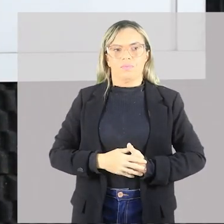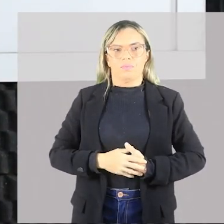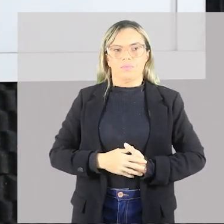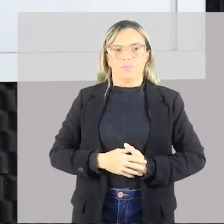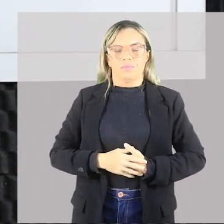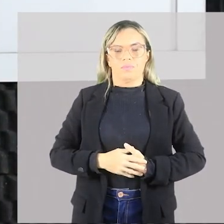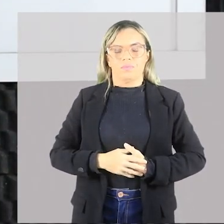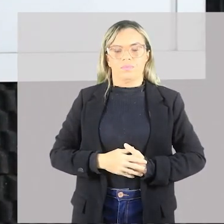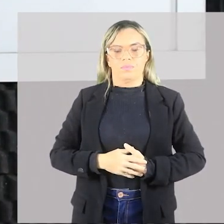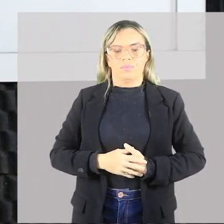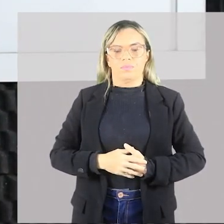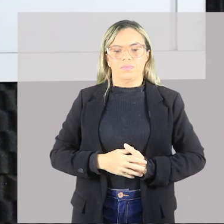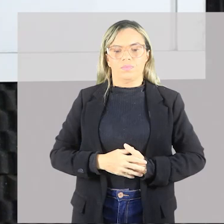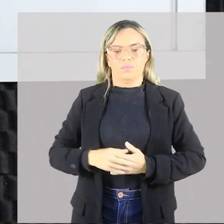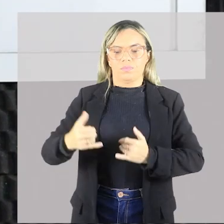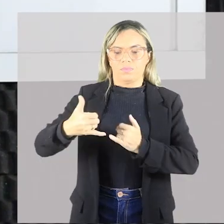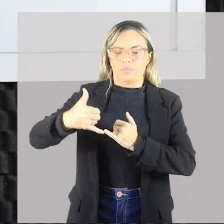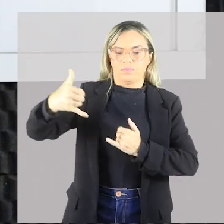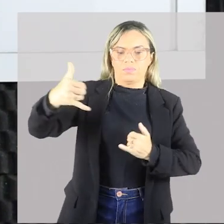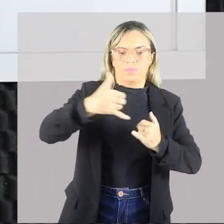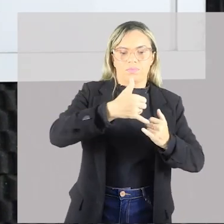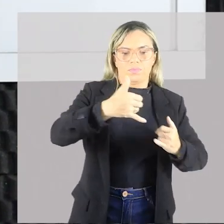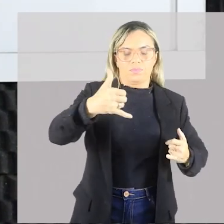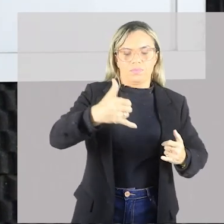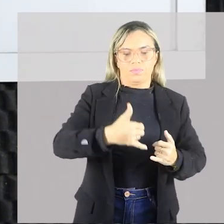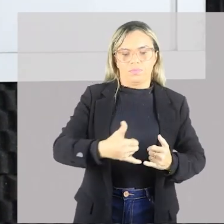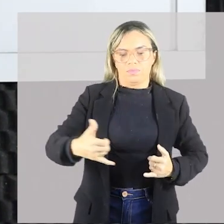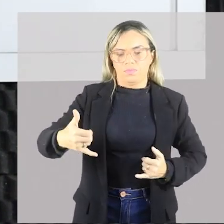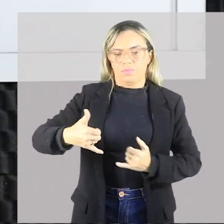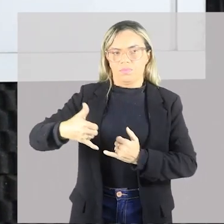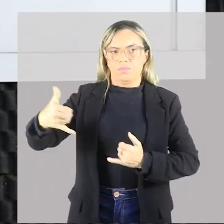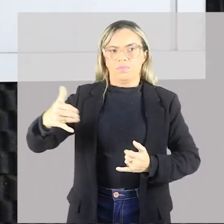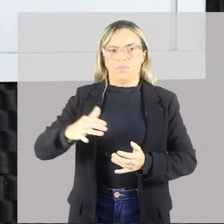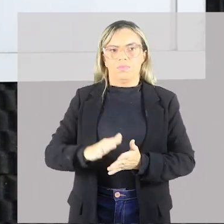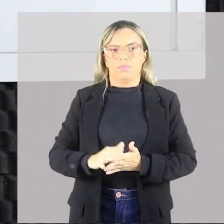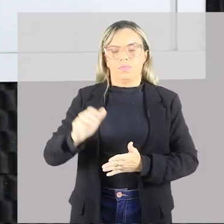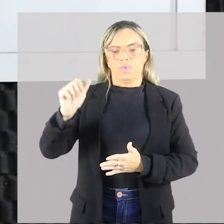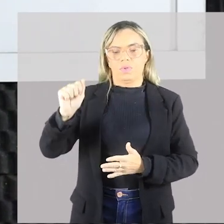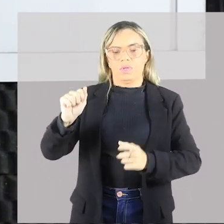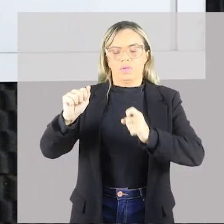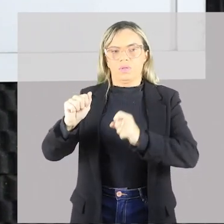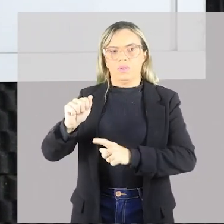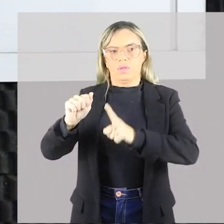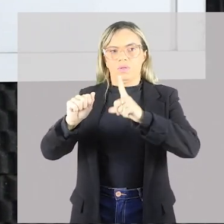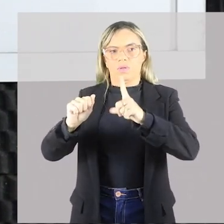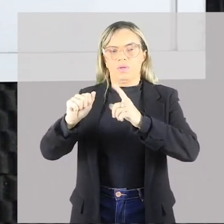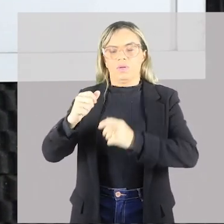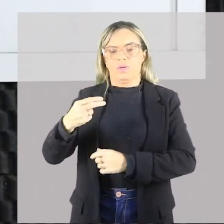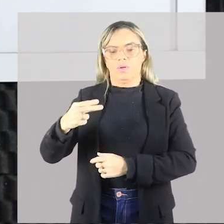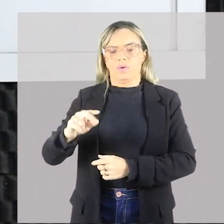cuja aresta, vou chamar até aresta aqui maiúscula, é igual a 12